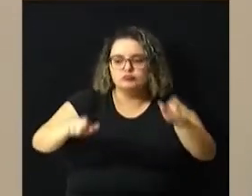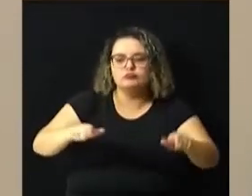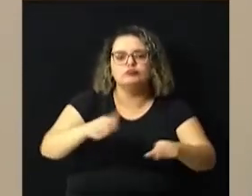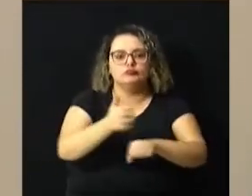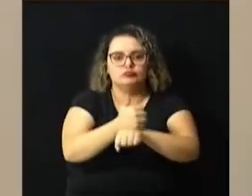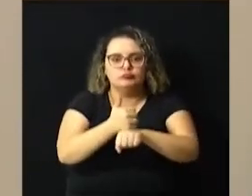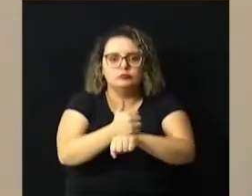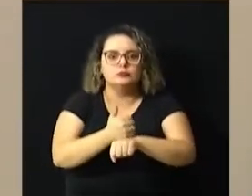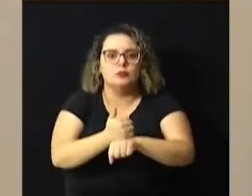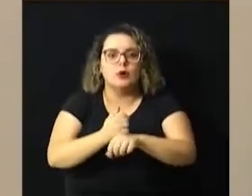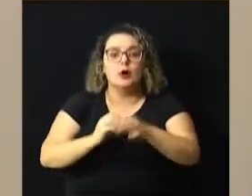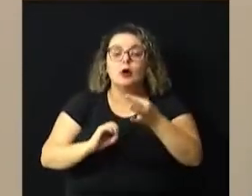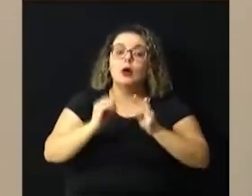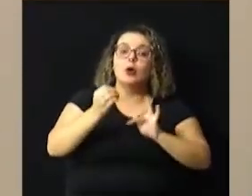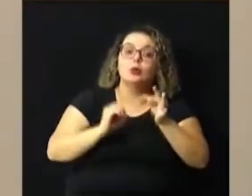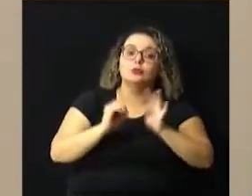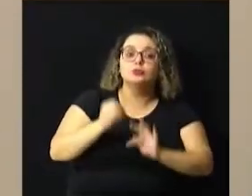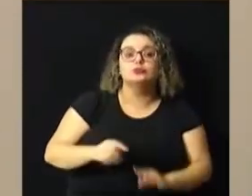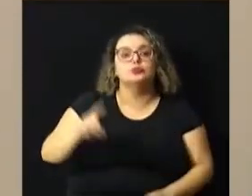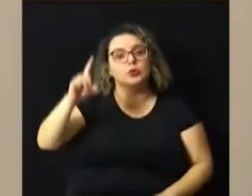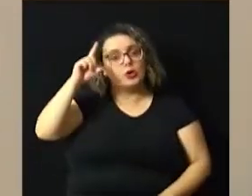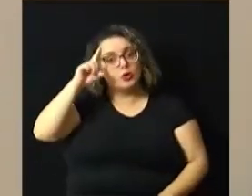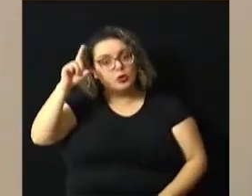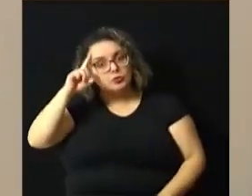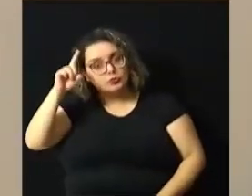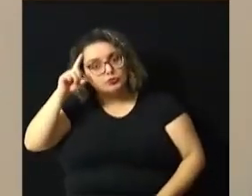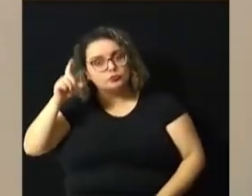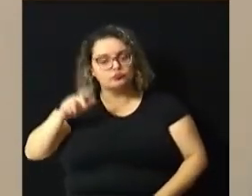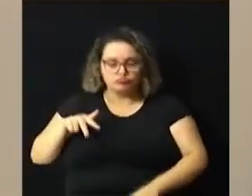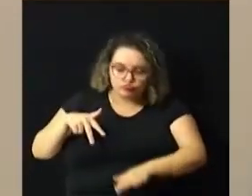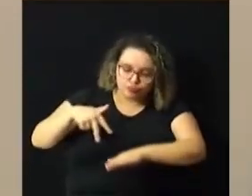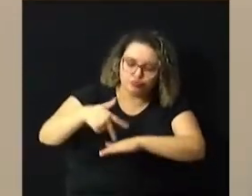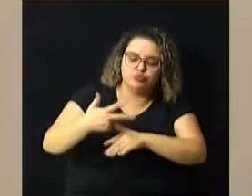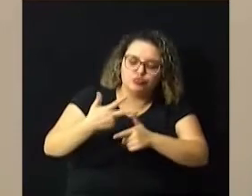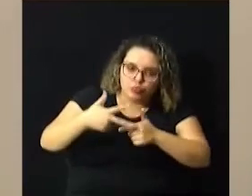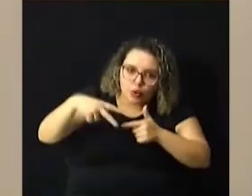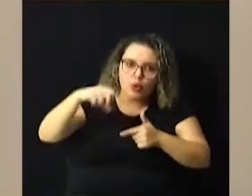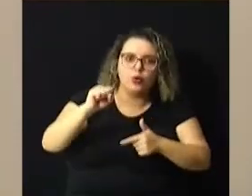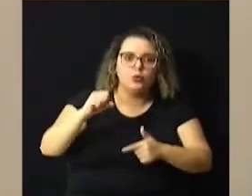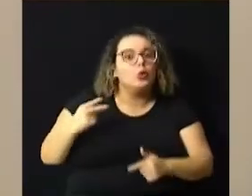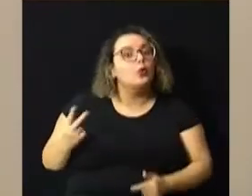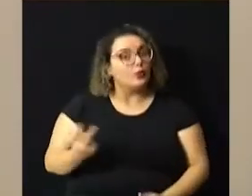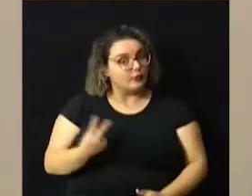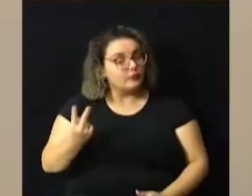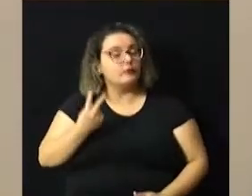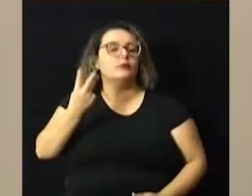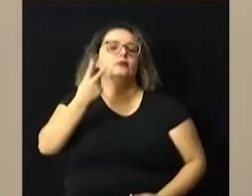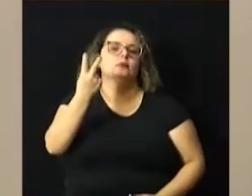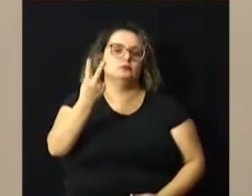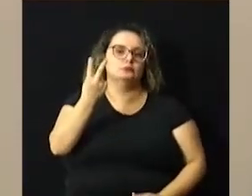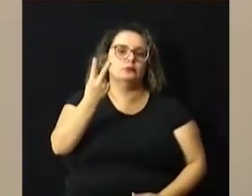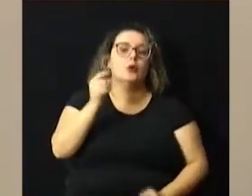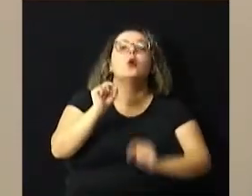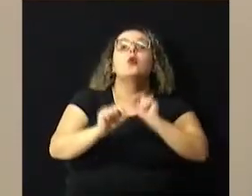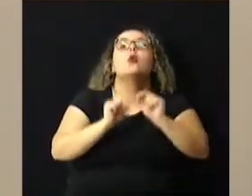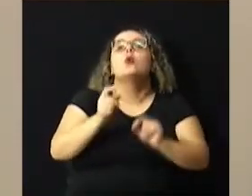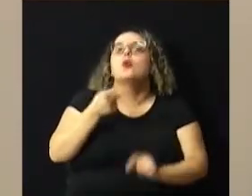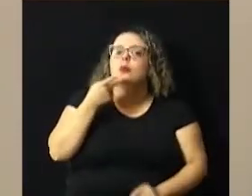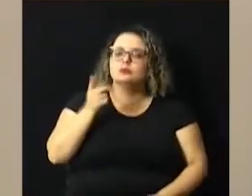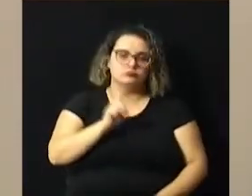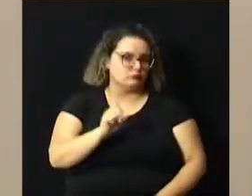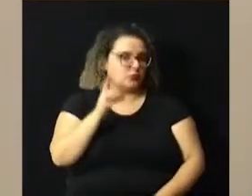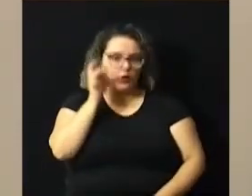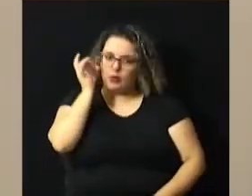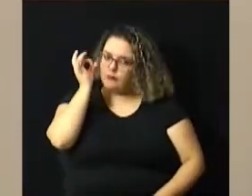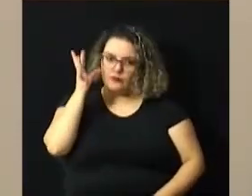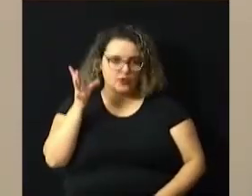assim, a TO a gente vem buscando diariamente nosso espaço, sabe, nossa valorização. Então, o que eu digo? Não é